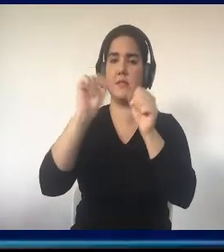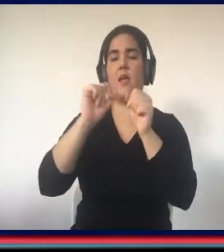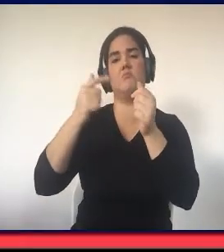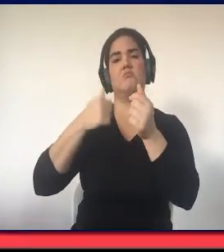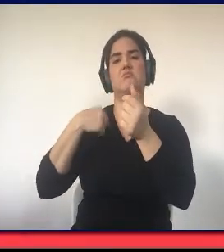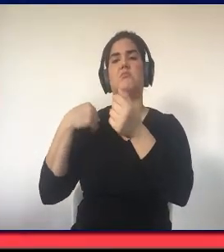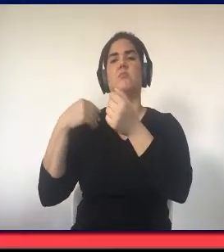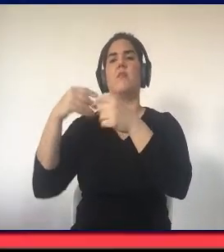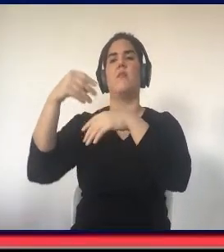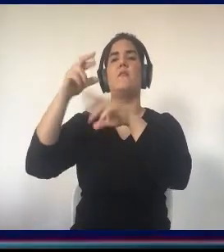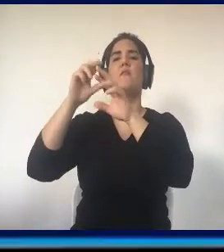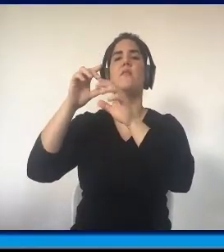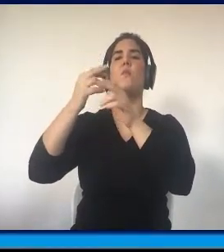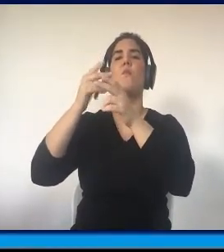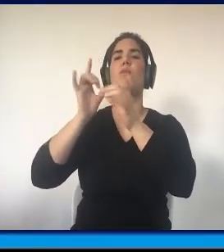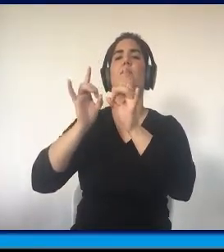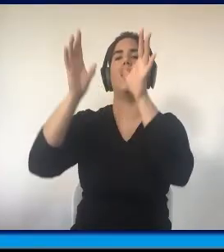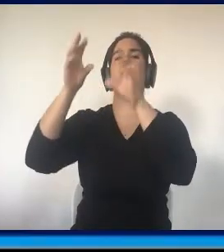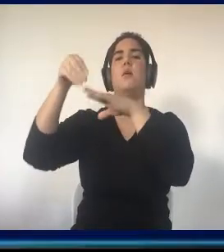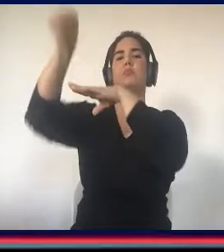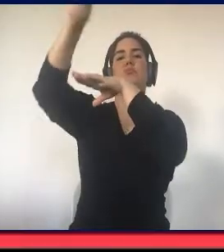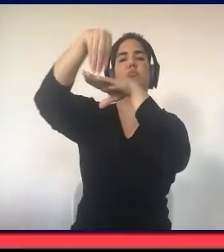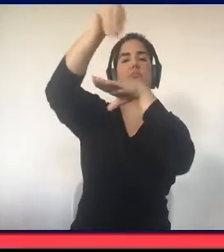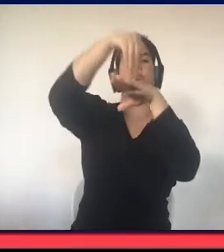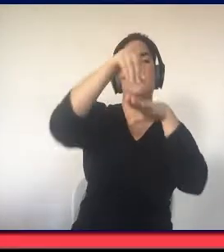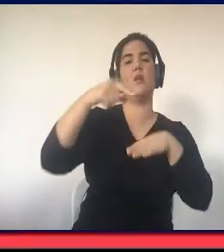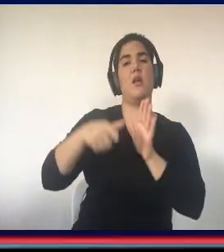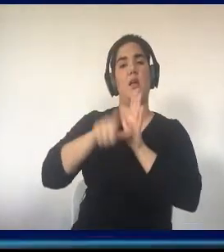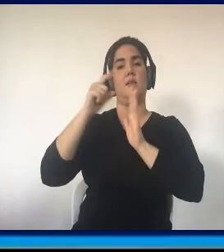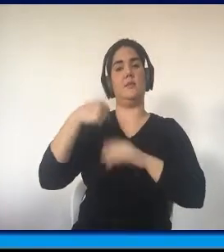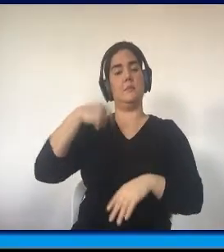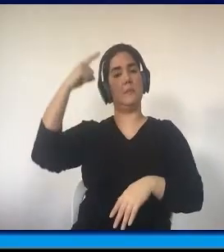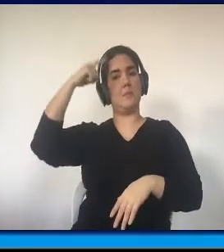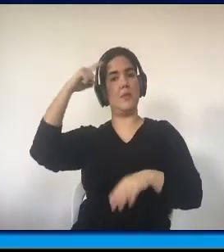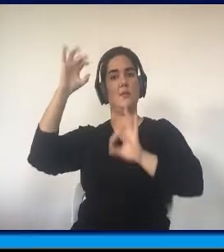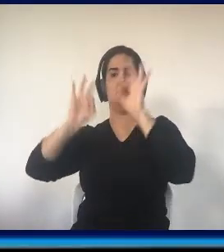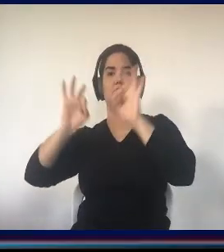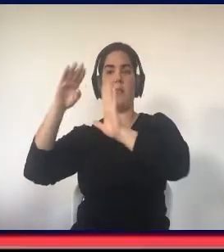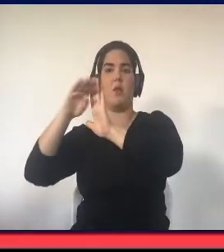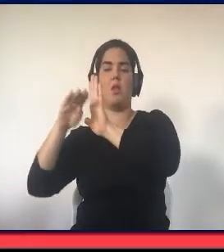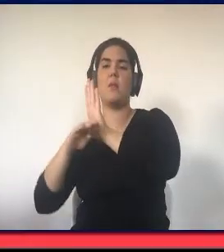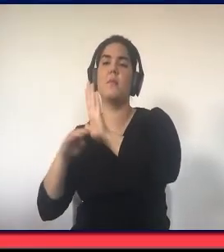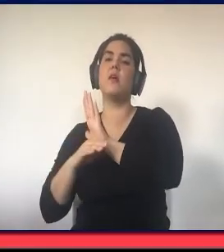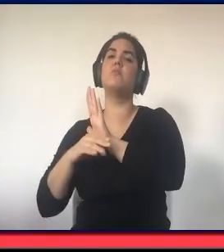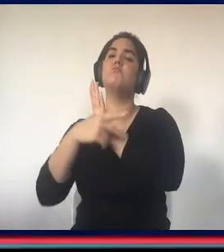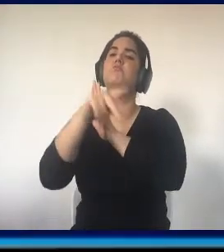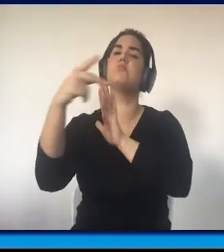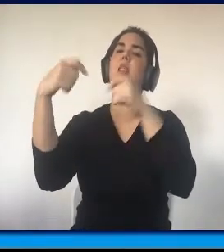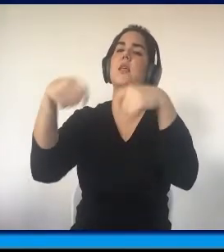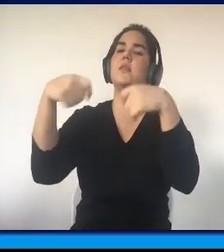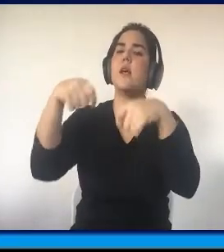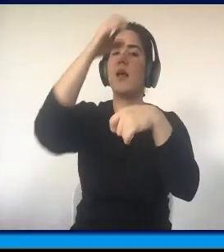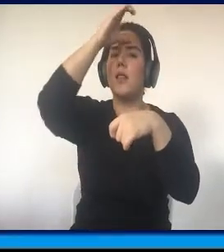é parar para pensar e programar as suas necessidades e as necessidades dos seus clientes. Isso é muito bacana, hein,